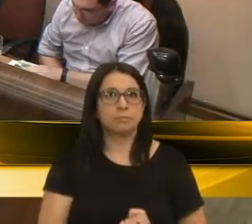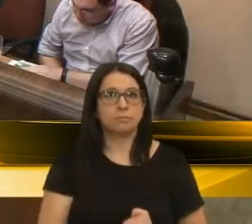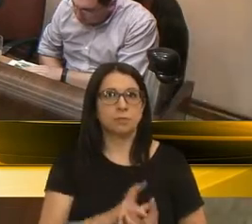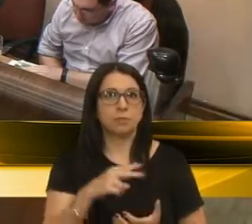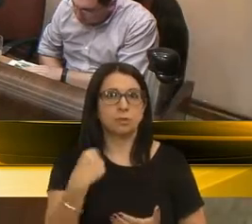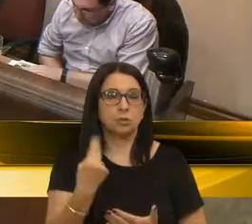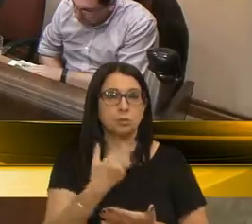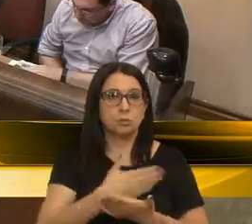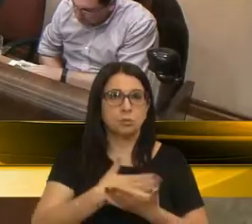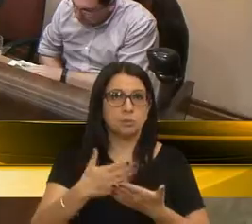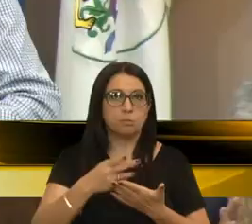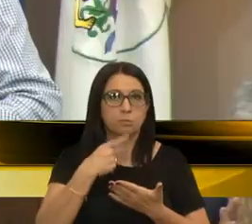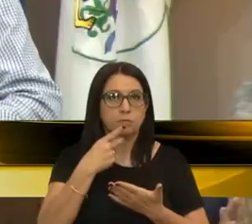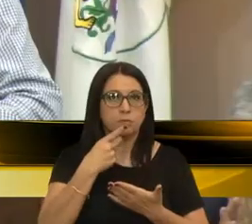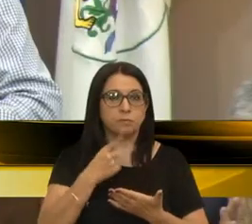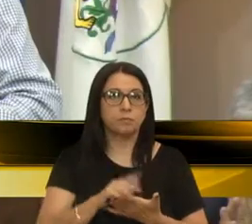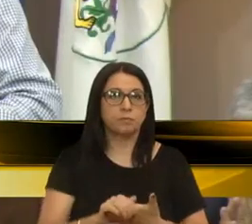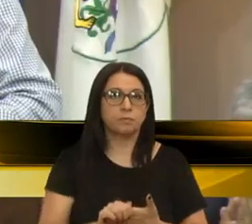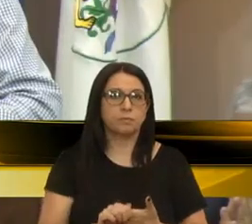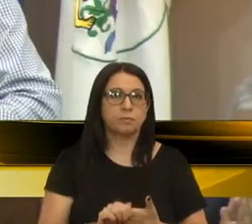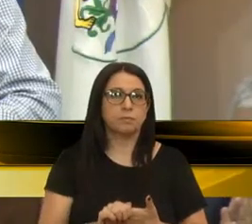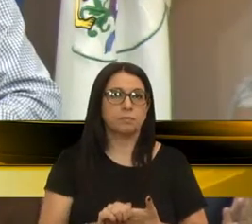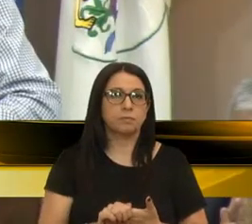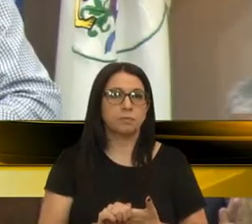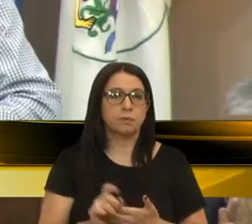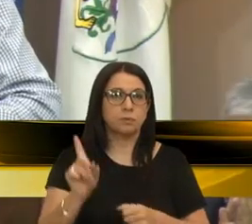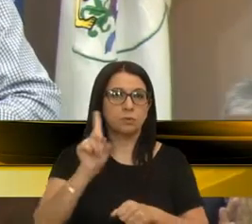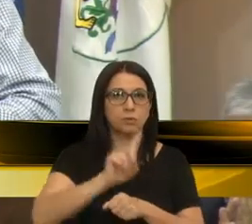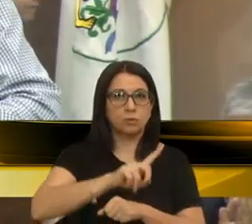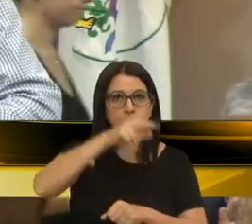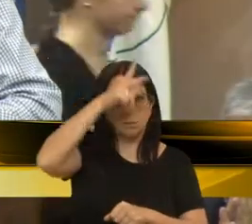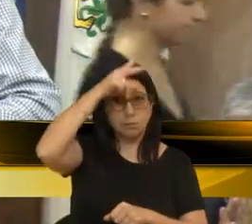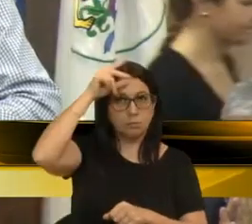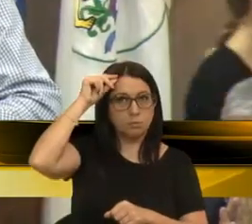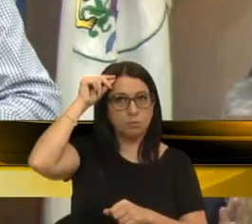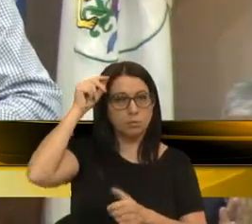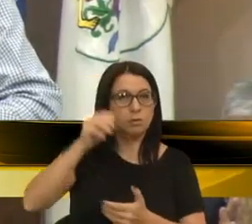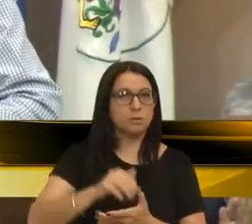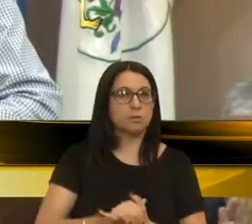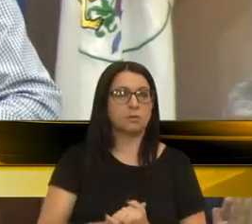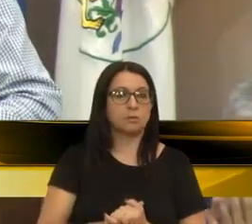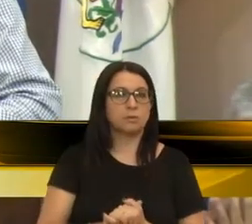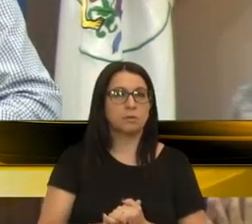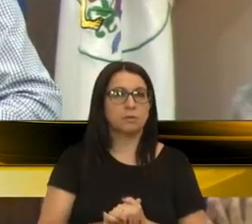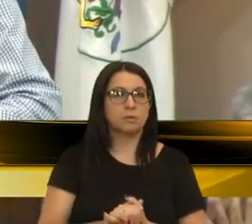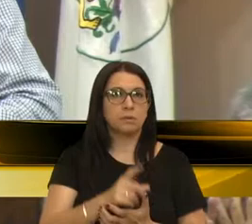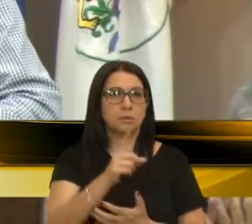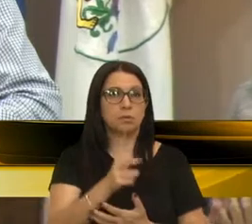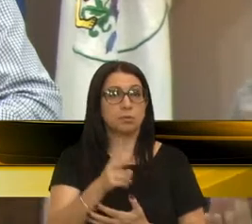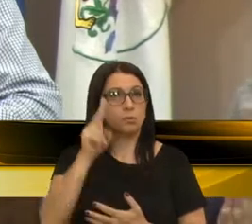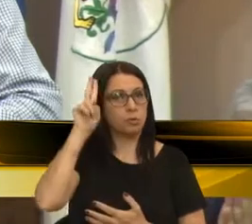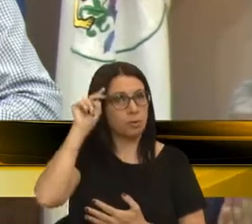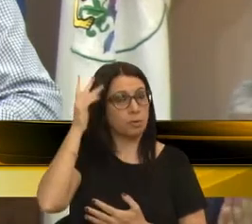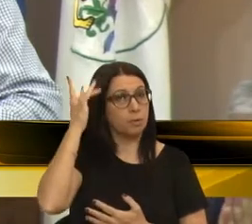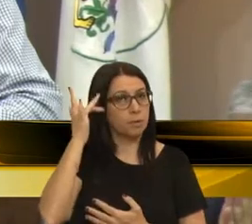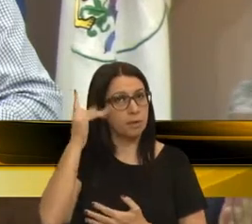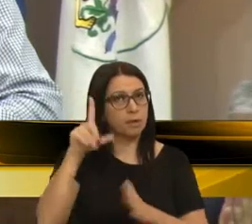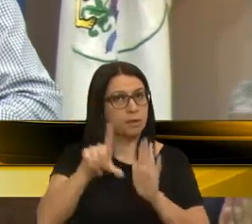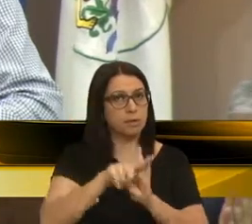nós iniciamos falando que o Dia Municipal, que é 12 de abril, amanhã, é a